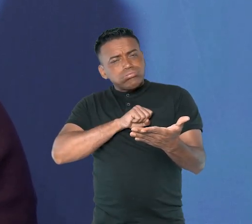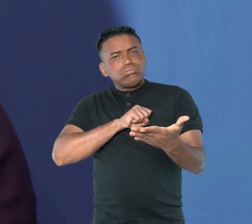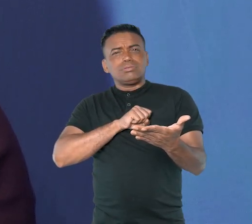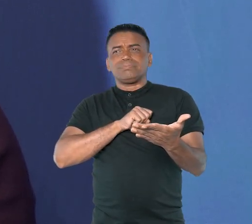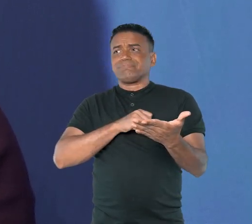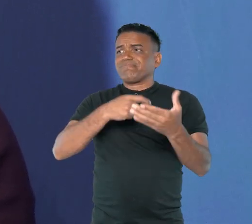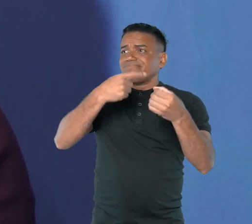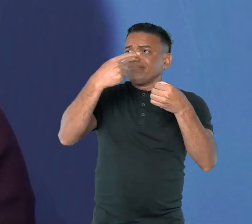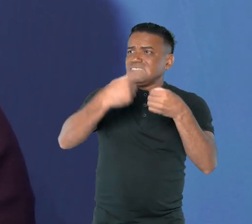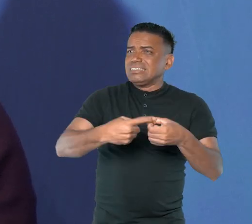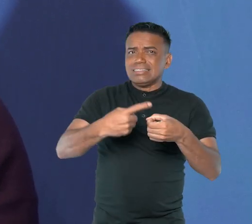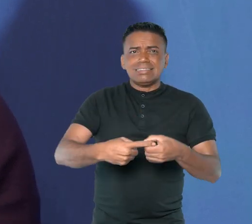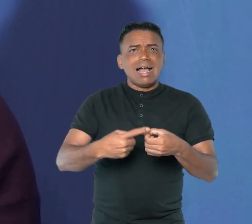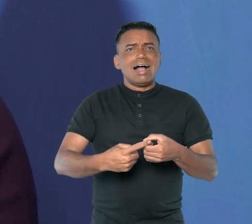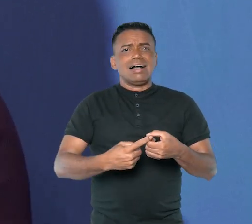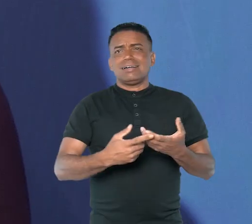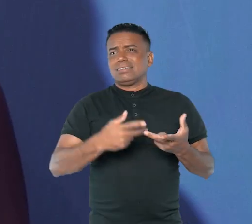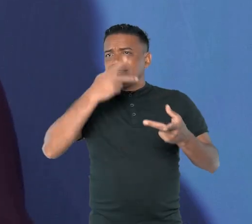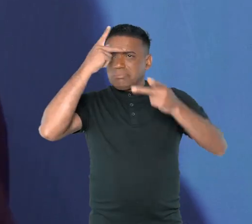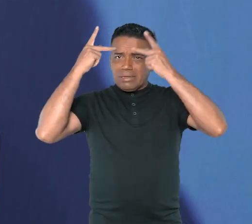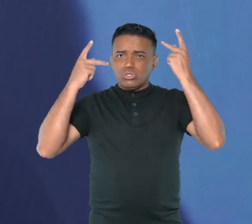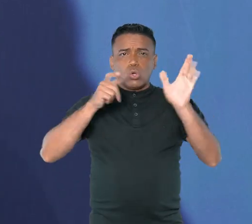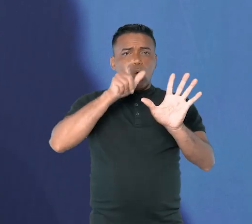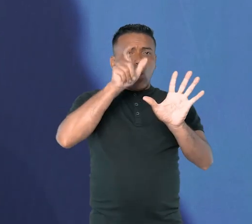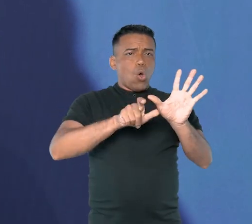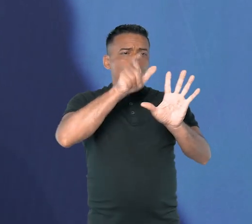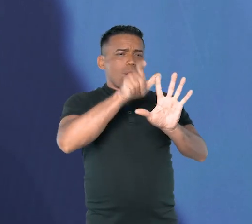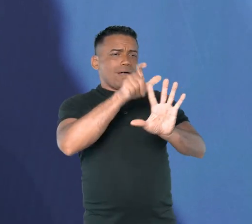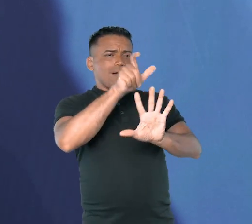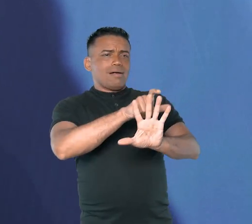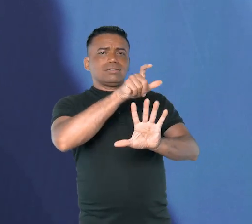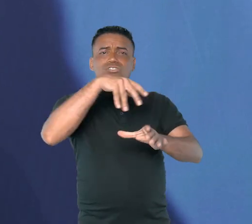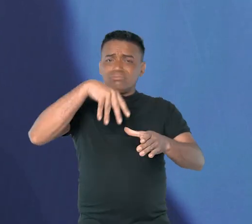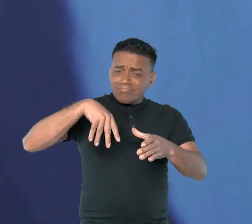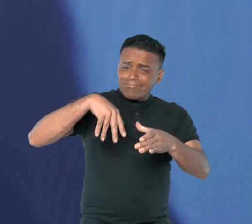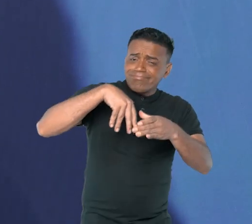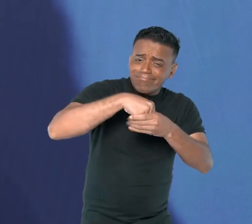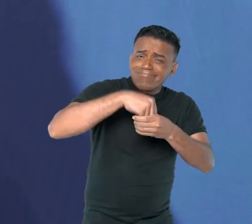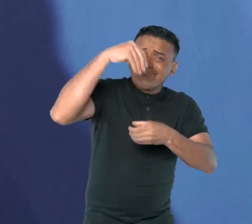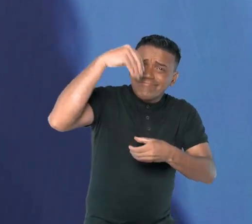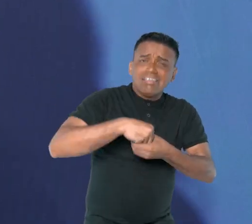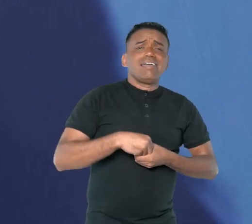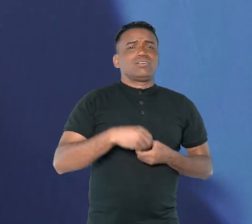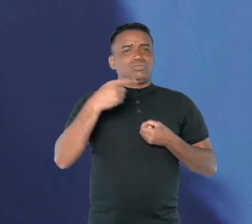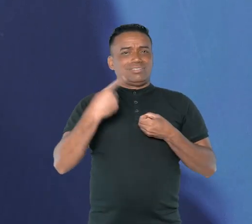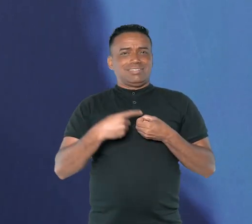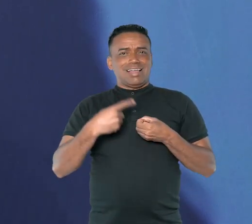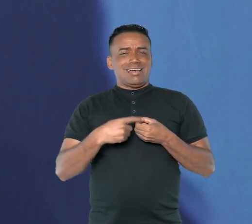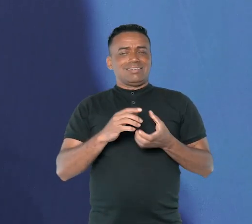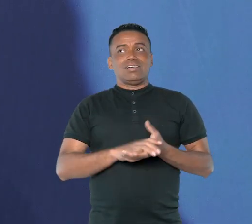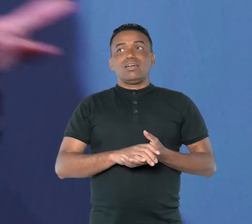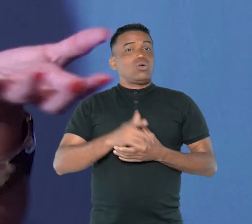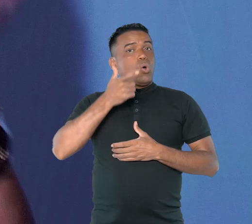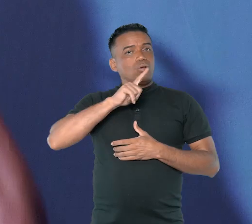daquela cidade, daqueles personagens que estão tão intrinsecamente arraigados naquela cidade. Eu não consigo